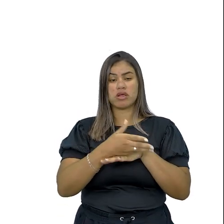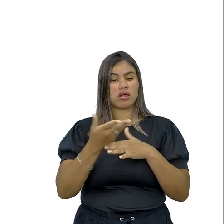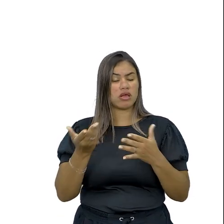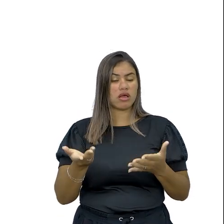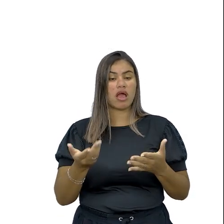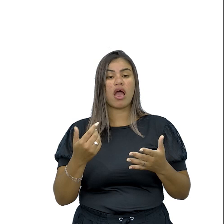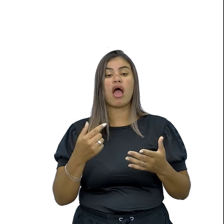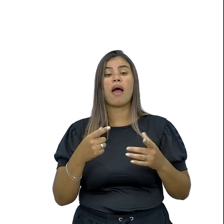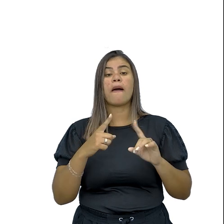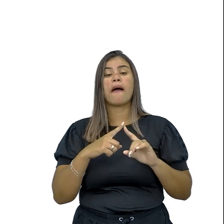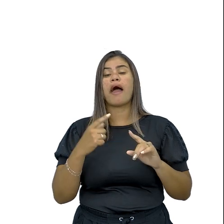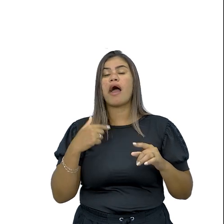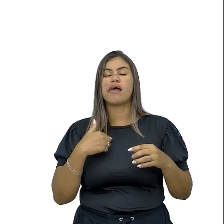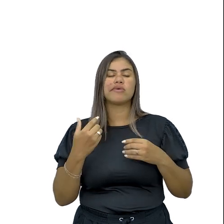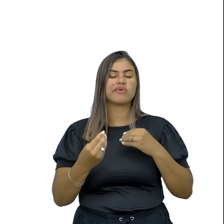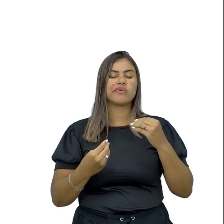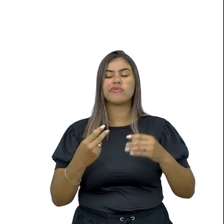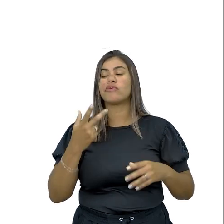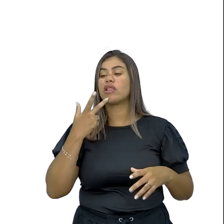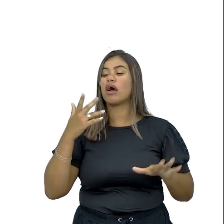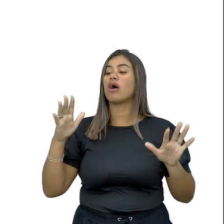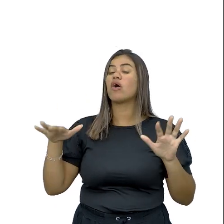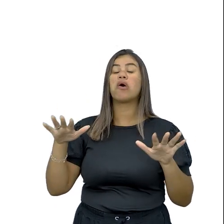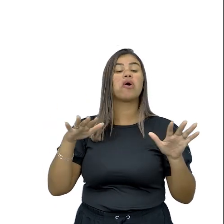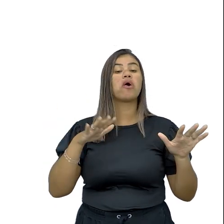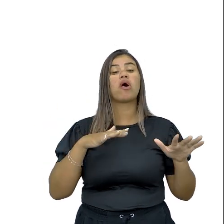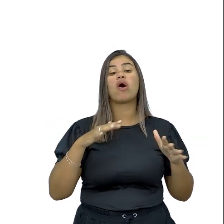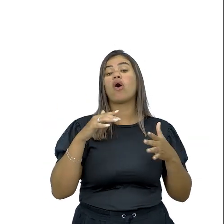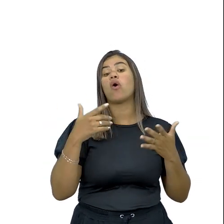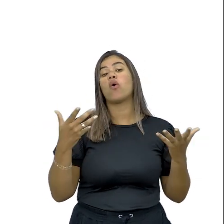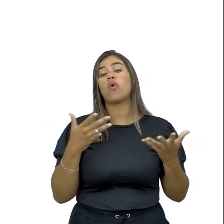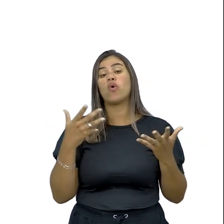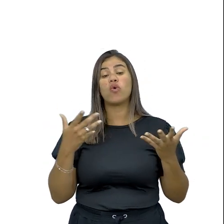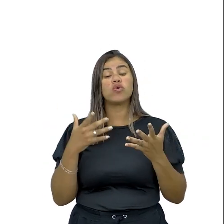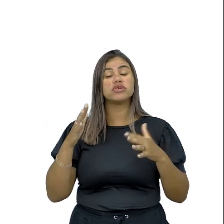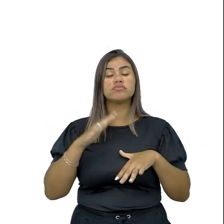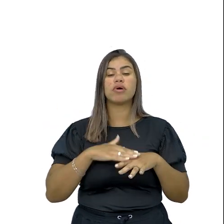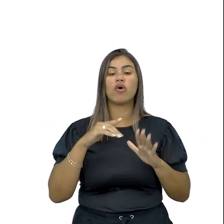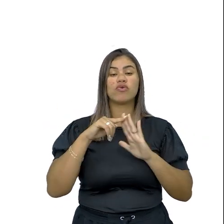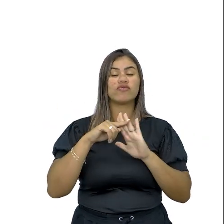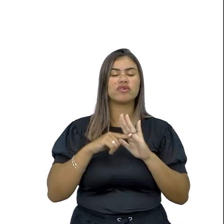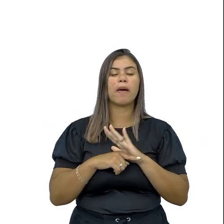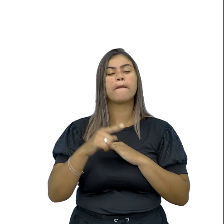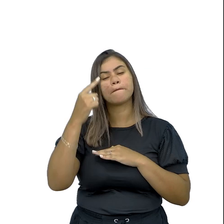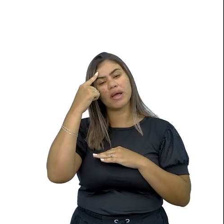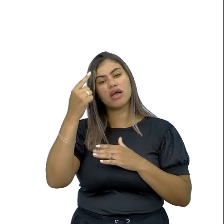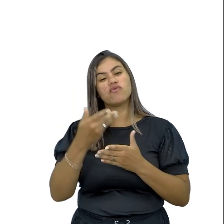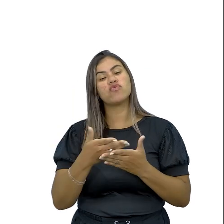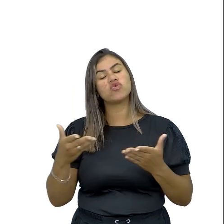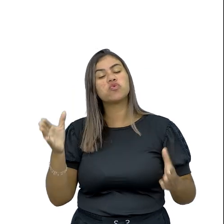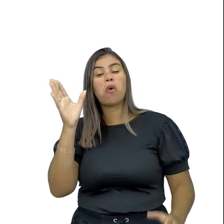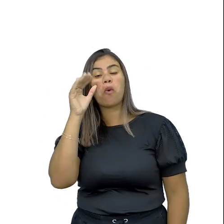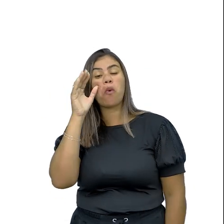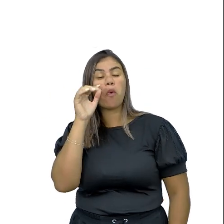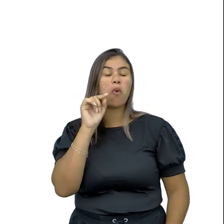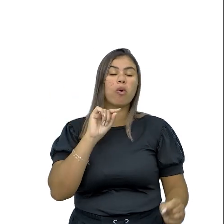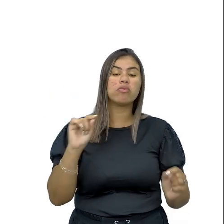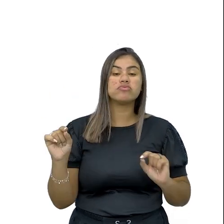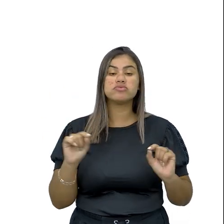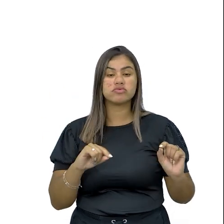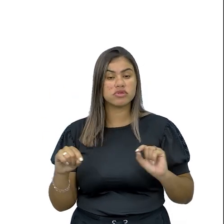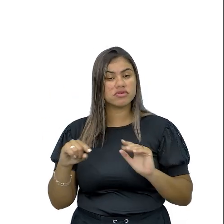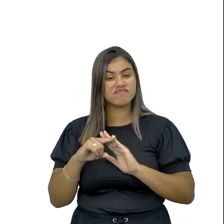final de semana e falar, pessoal, vamos fazer um trabalho hoje de investigação? Olha, pensem no que vocês querem saber mais, pensem no que vocês